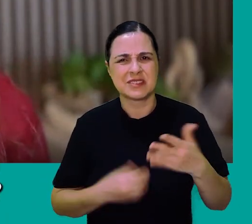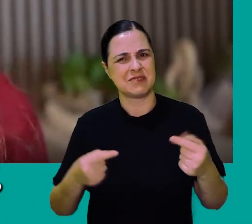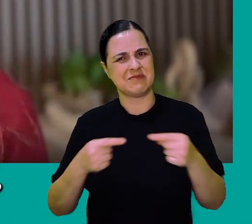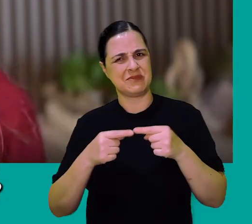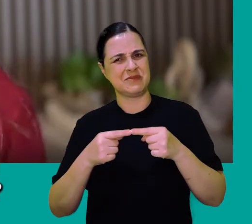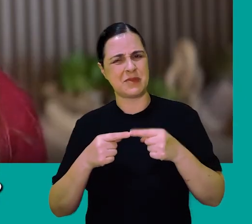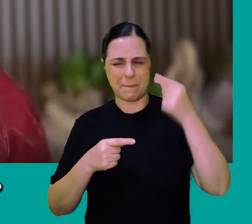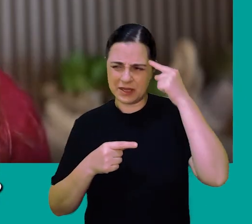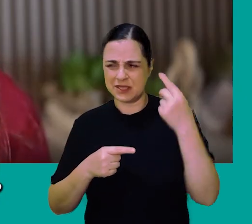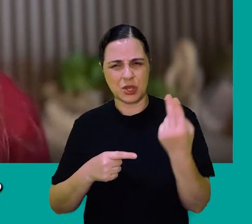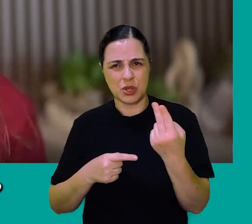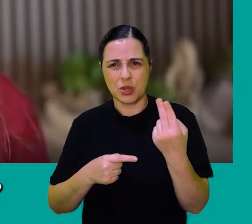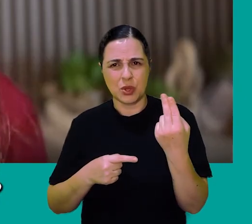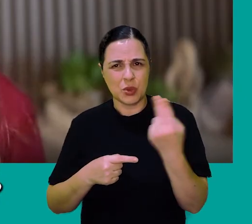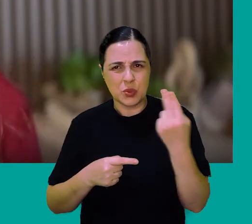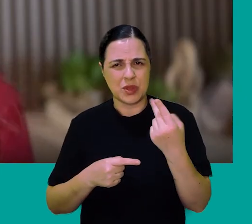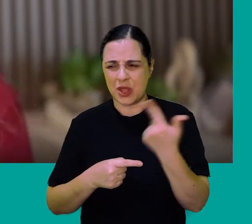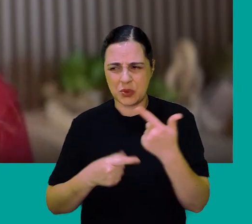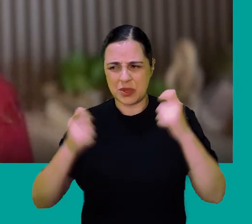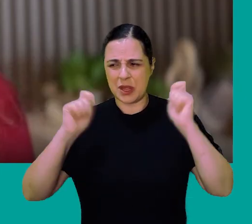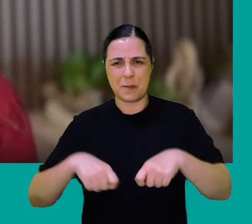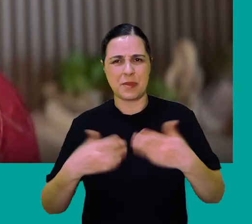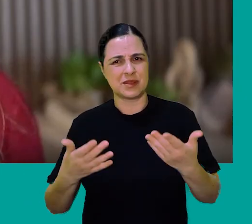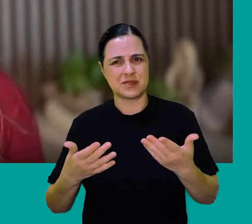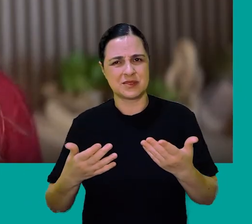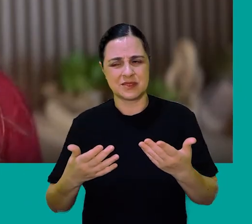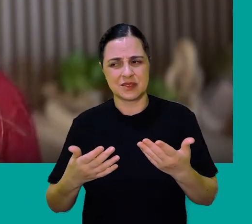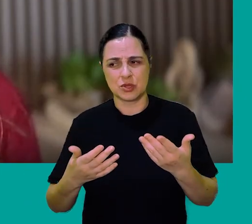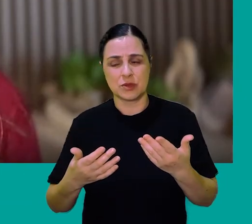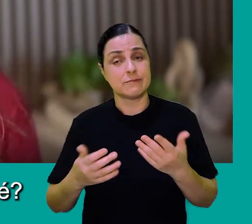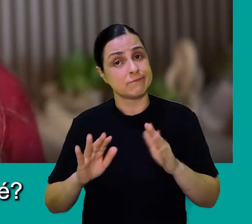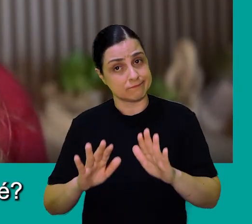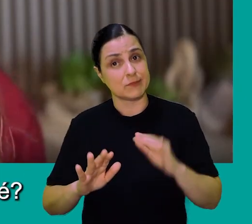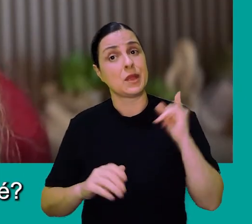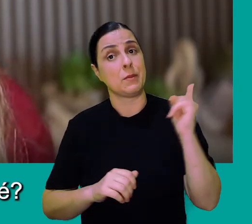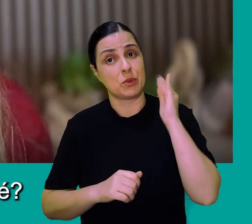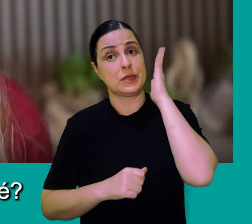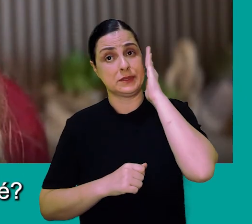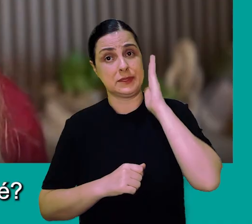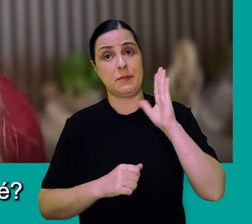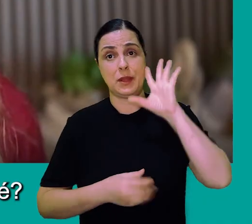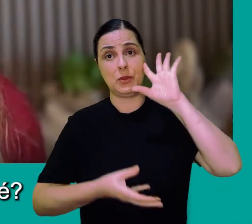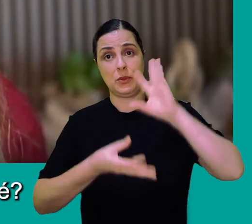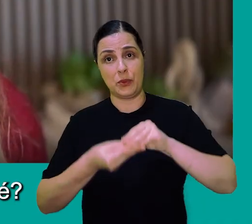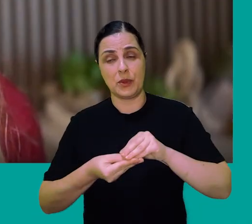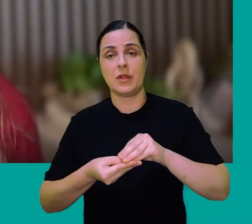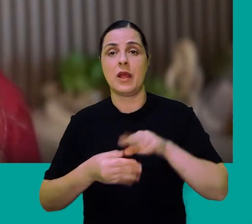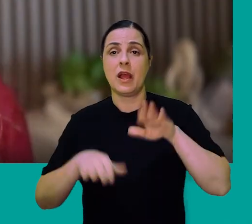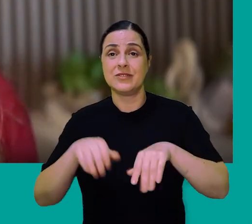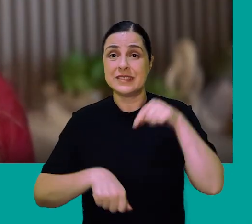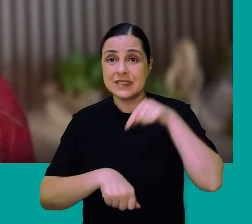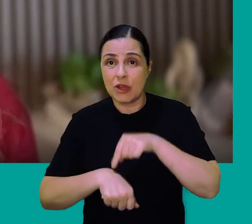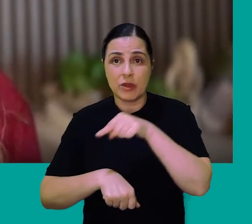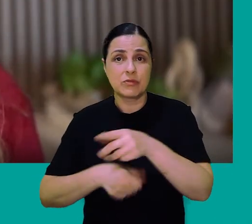as competências suficientes, né, então, acho que é importante, se não deu para posicionar, né, na